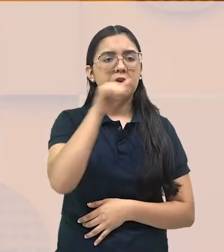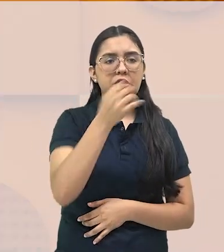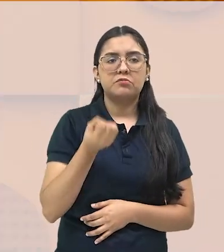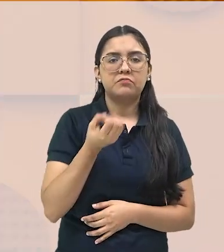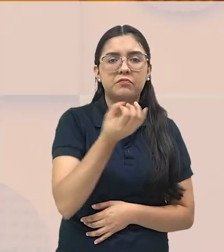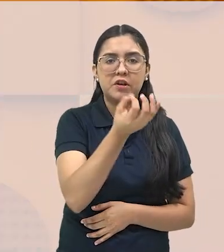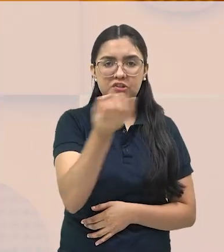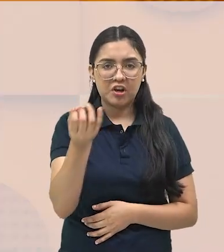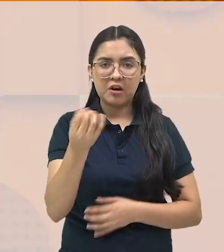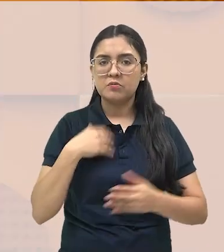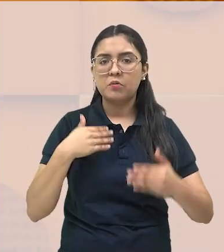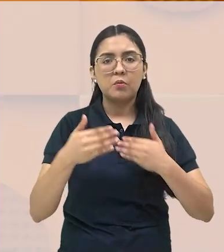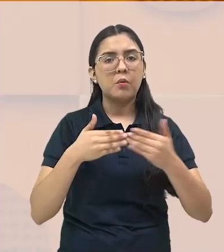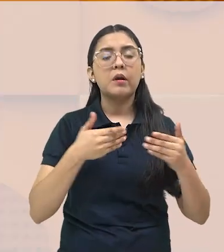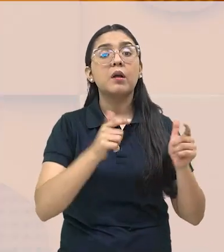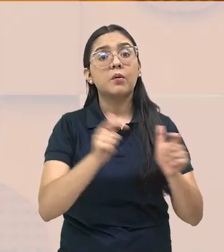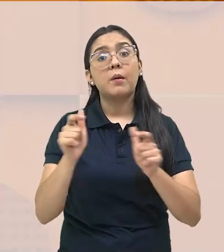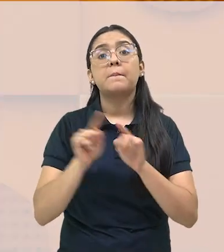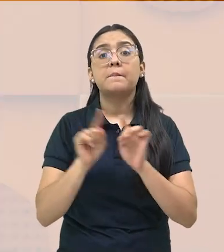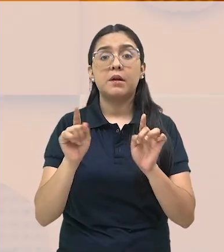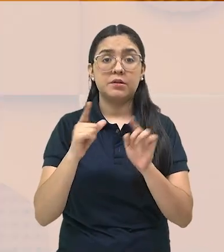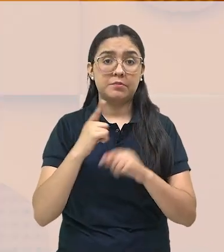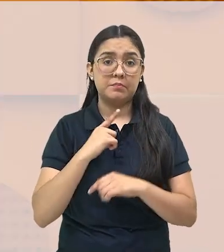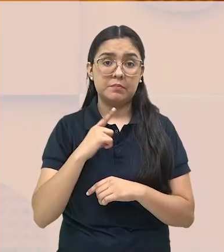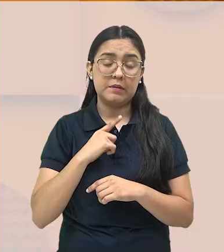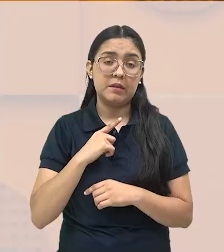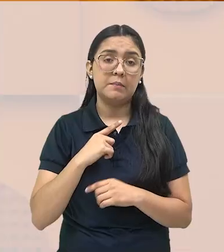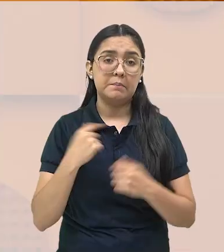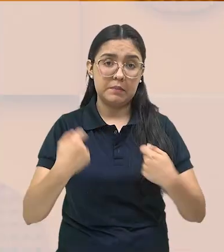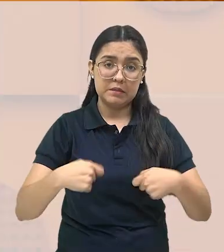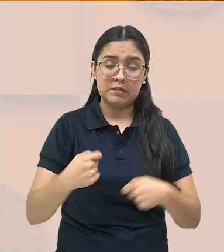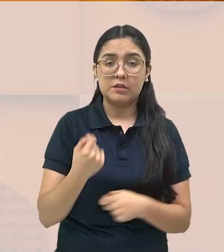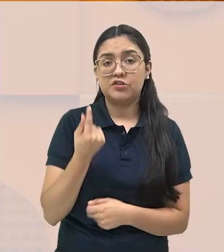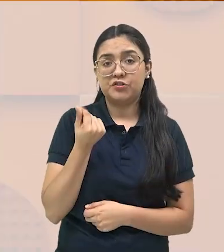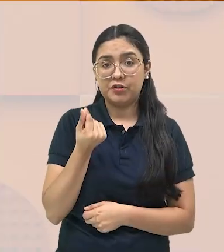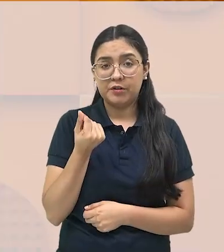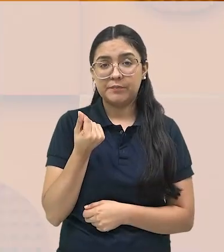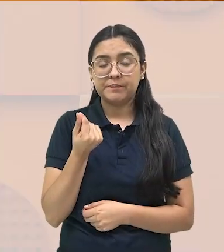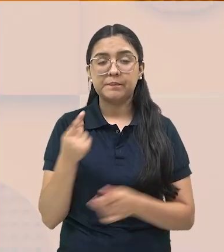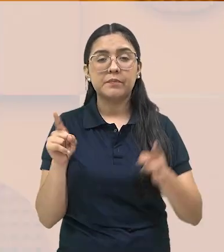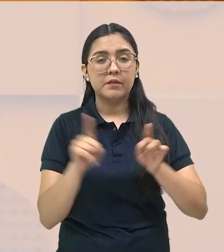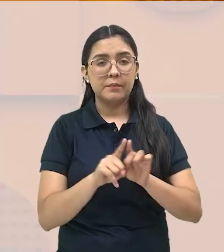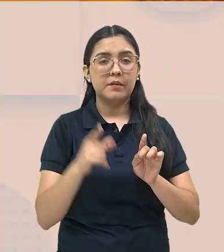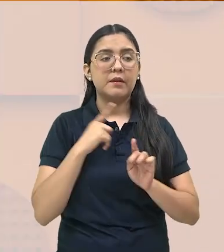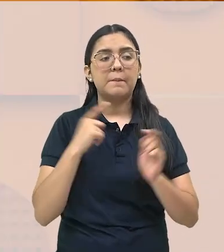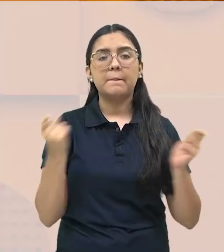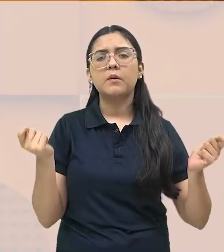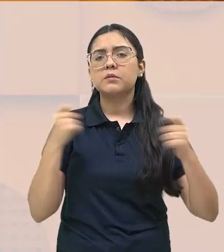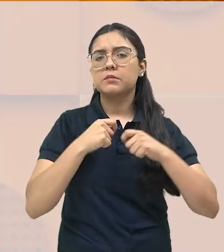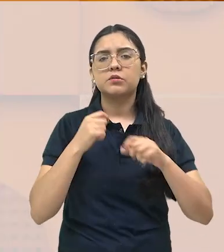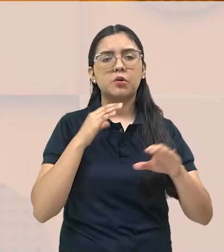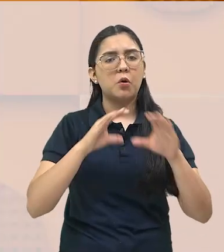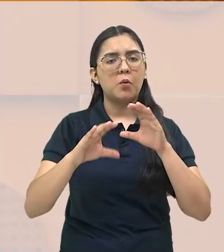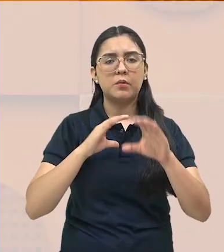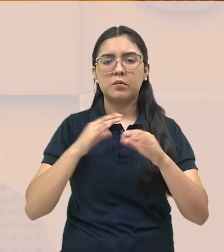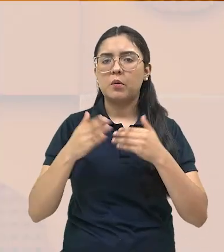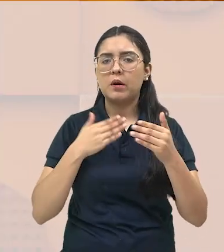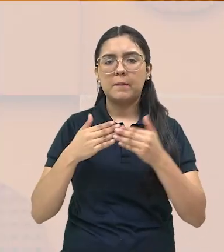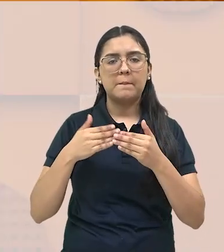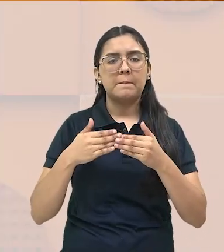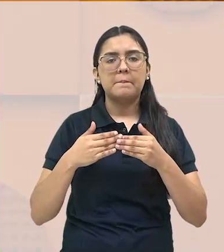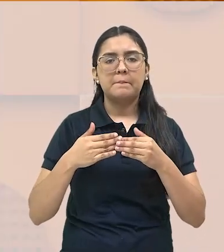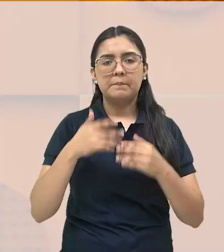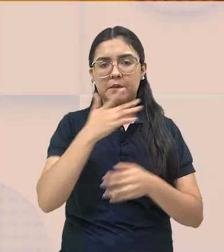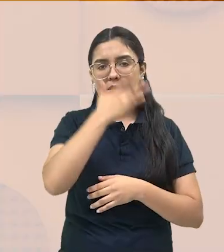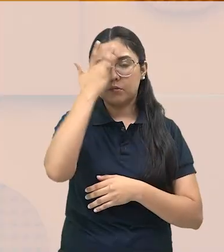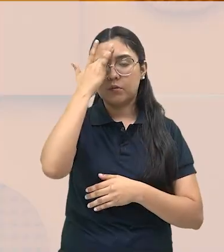do planeta, mas para isso você tem que ter, obviamente, dinheiro, né? Você tem também a possibilidade de se comunicar em tempo real com qualquer pessoa em qualquer lugar